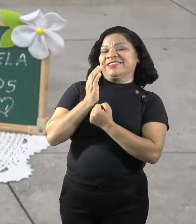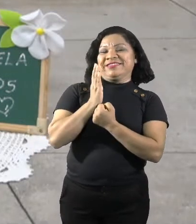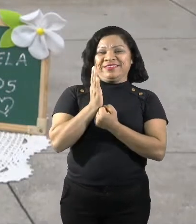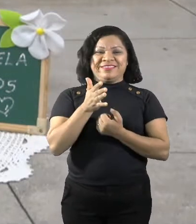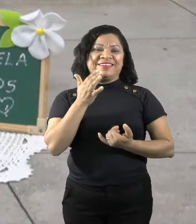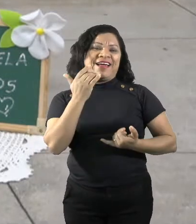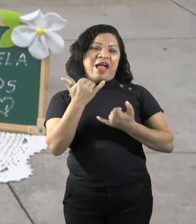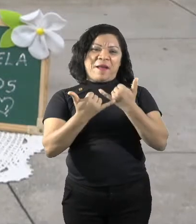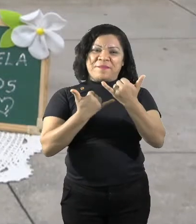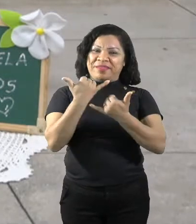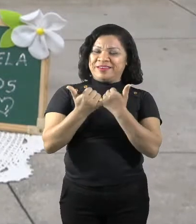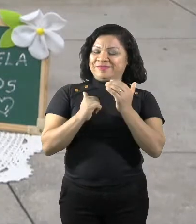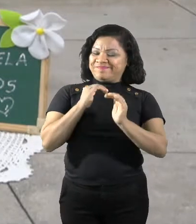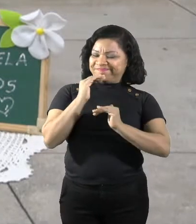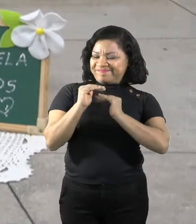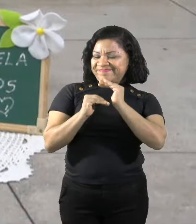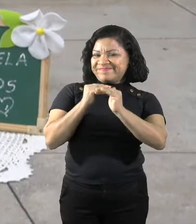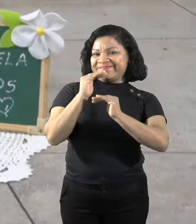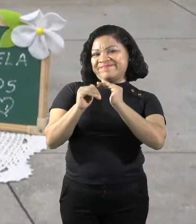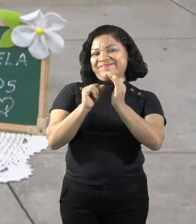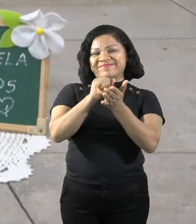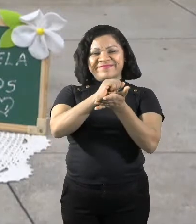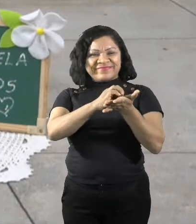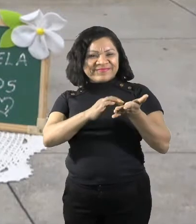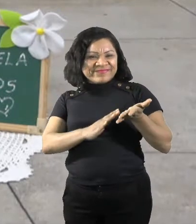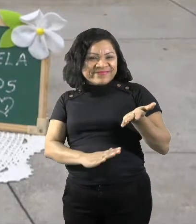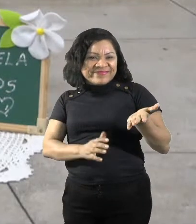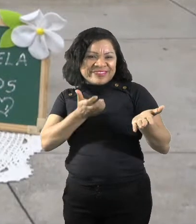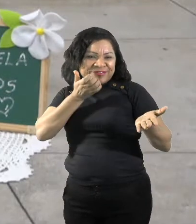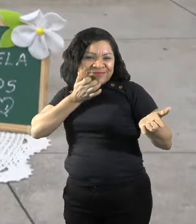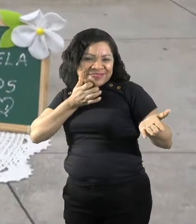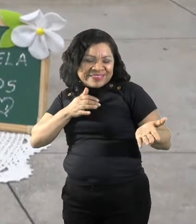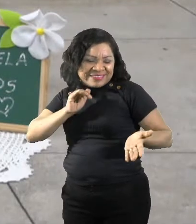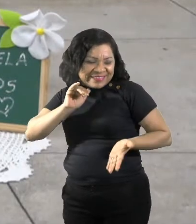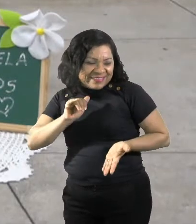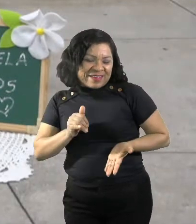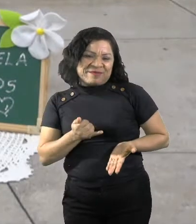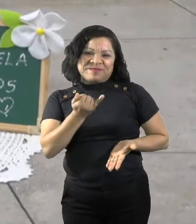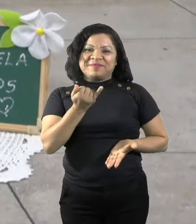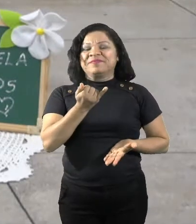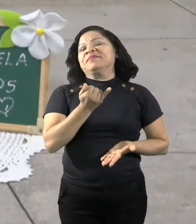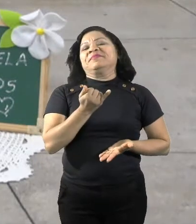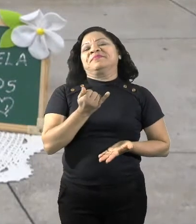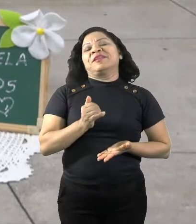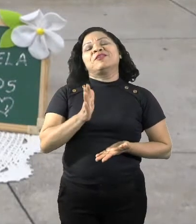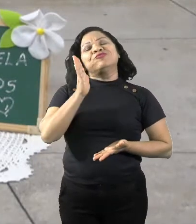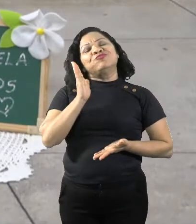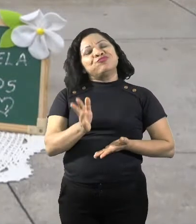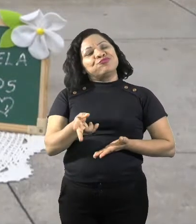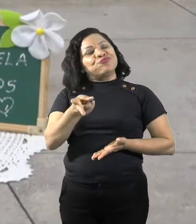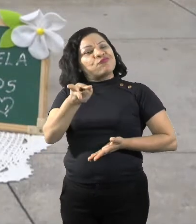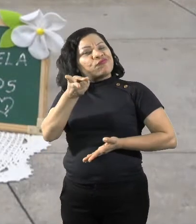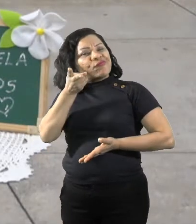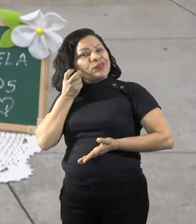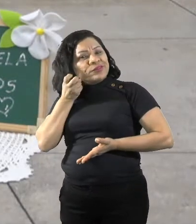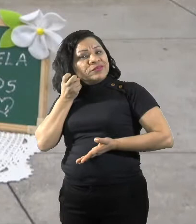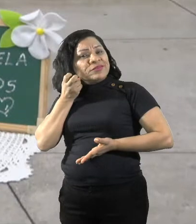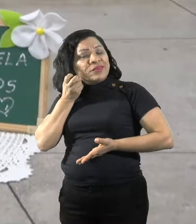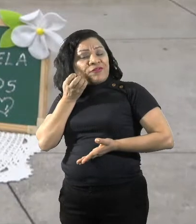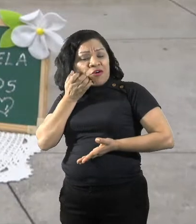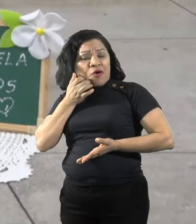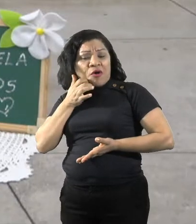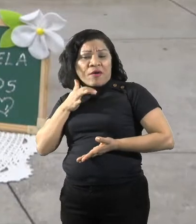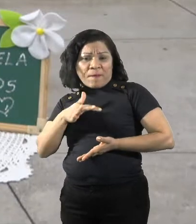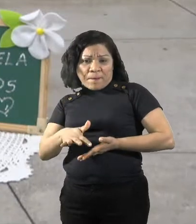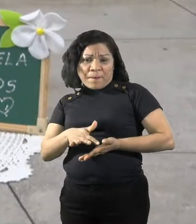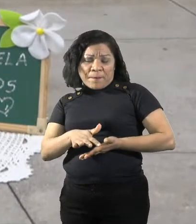bastante, desenvolveu a atividade, a criança aproveitou. Chegou o momento que você observou que a criança cansou, já não